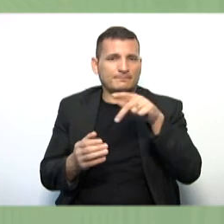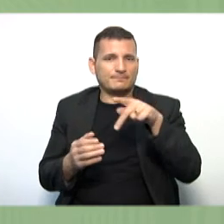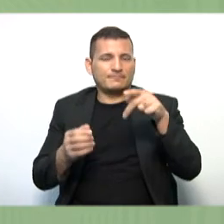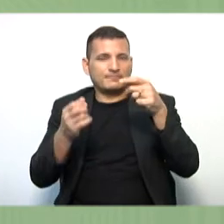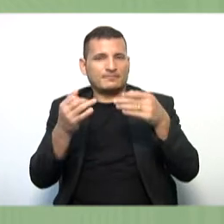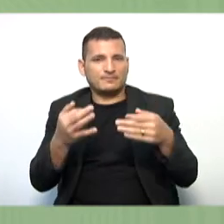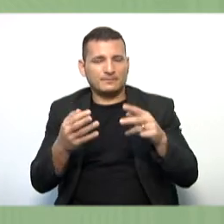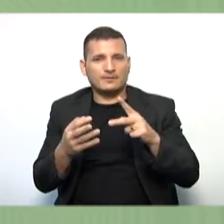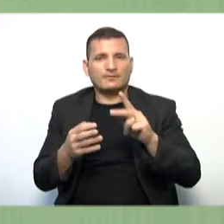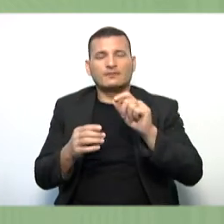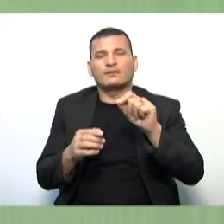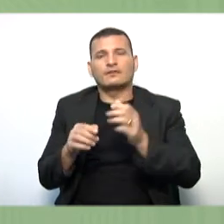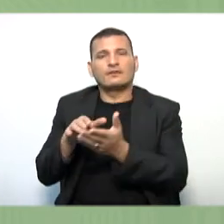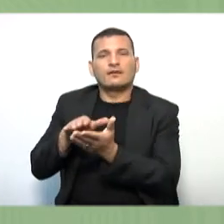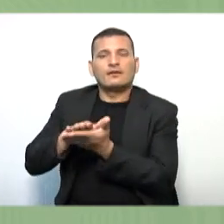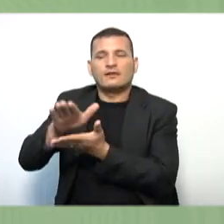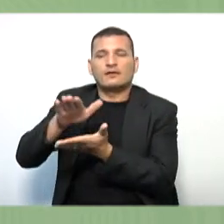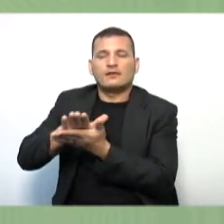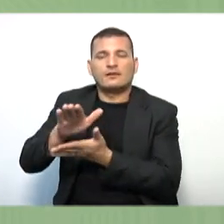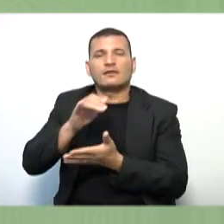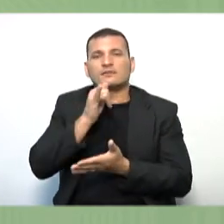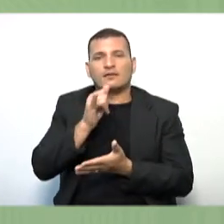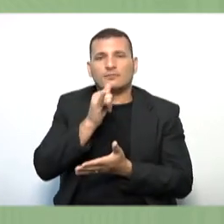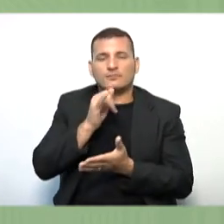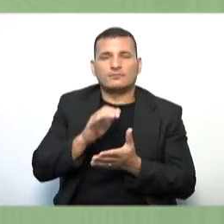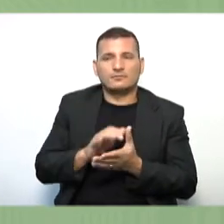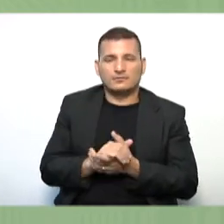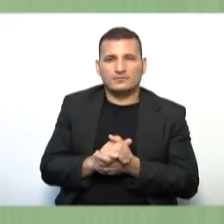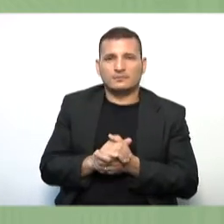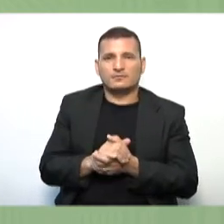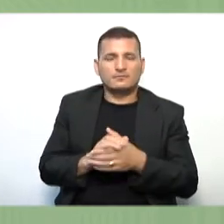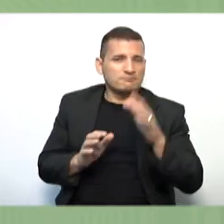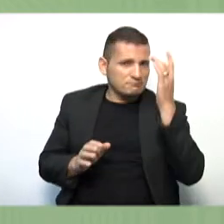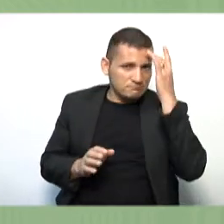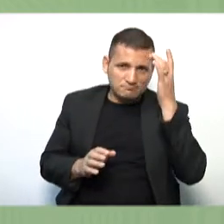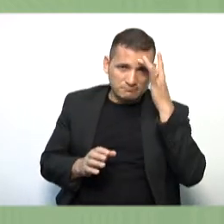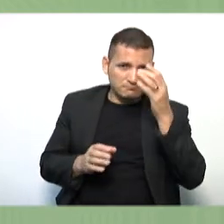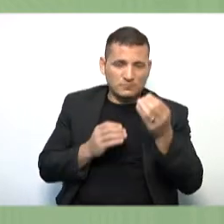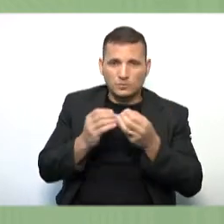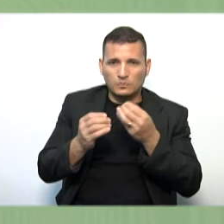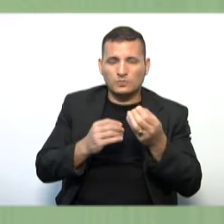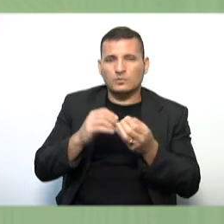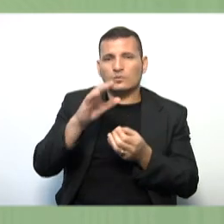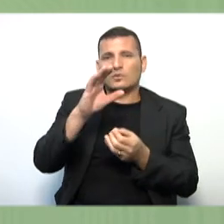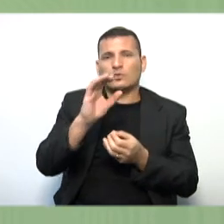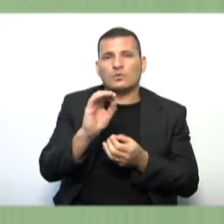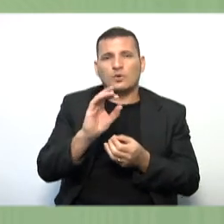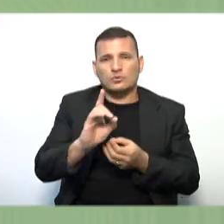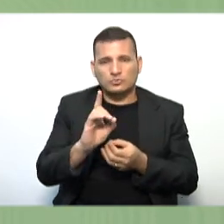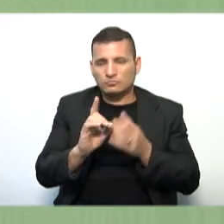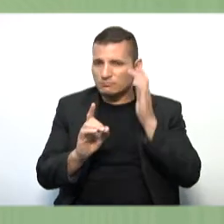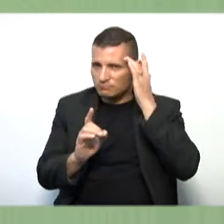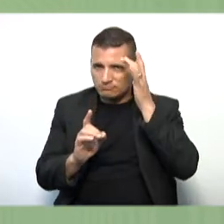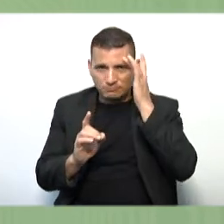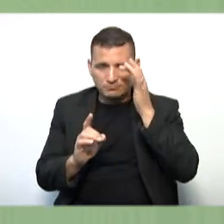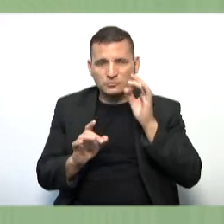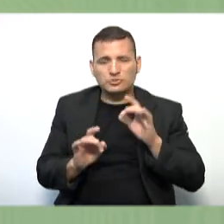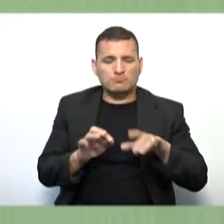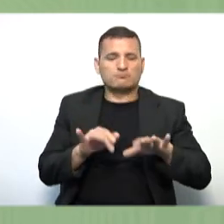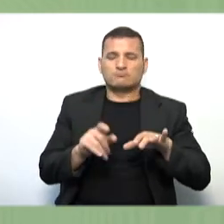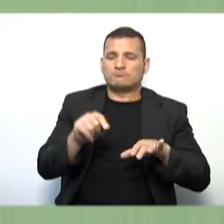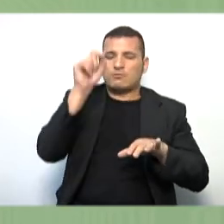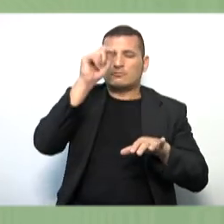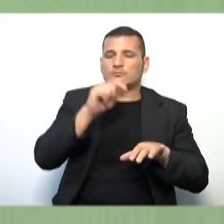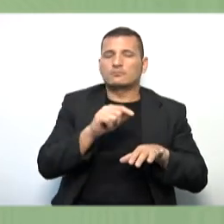da impressora, né? Isso. Ninguém manda... Ninguém sabe como é o código que vai executar, né, a impressão. Só manda,